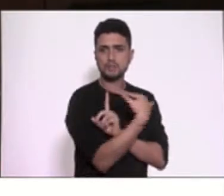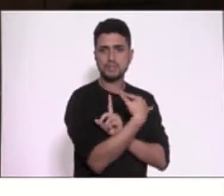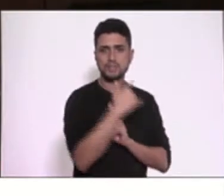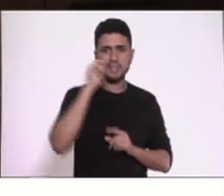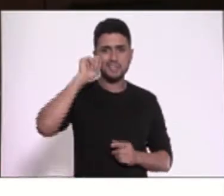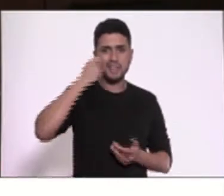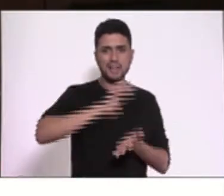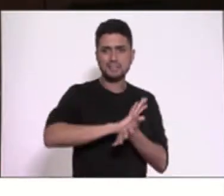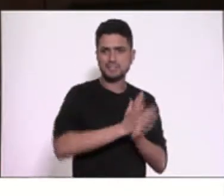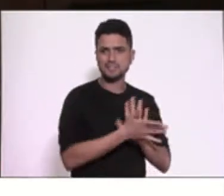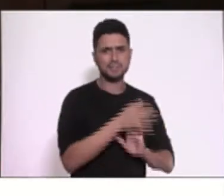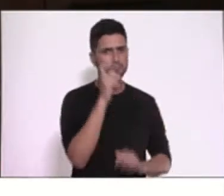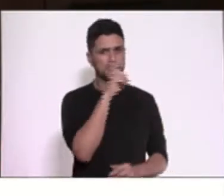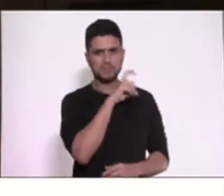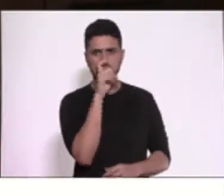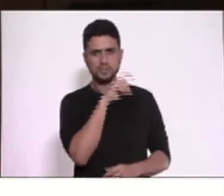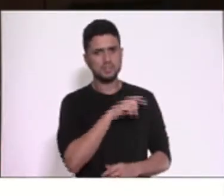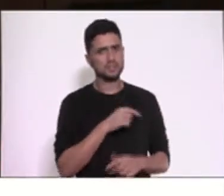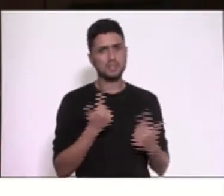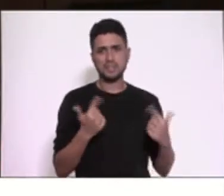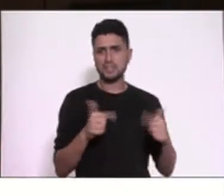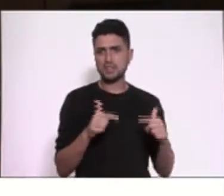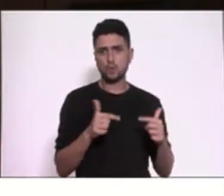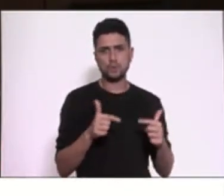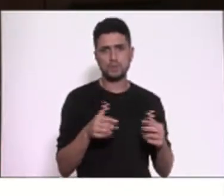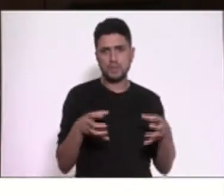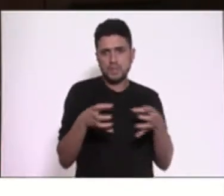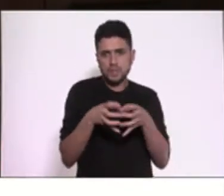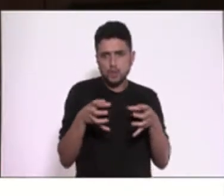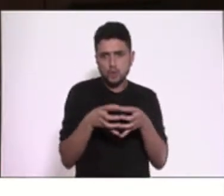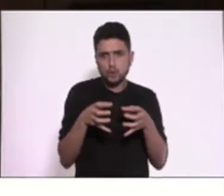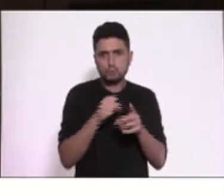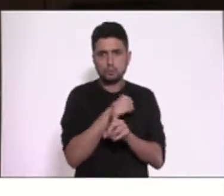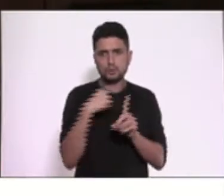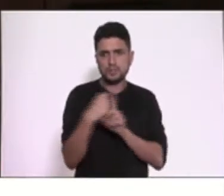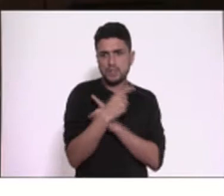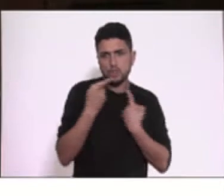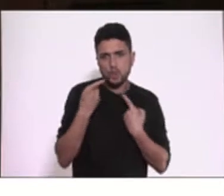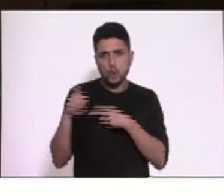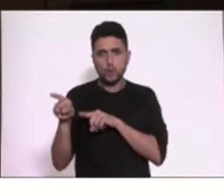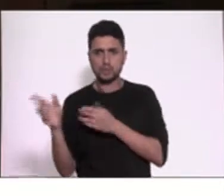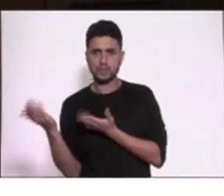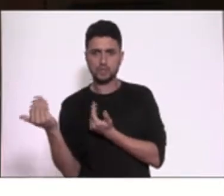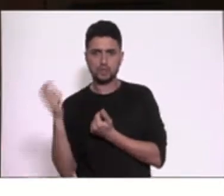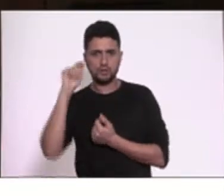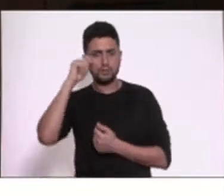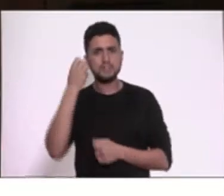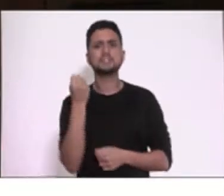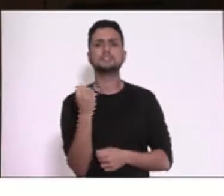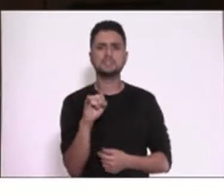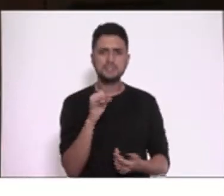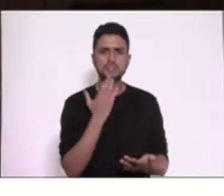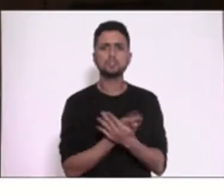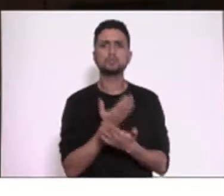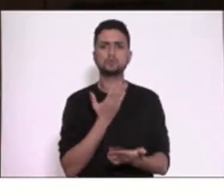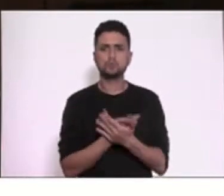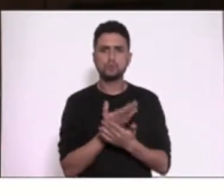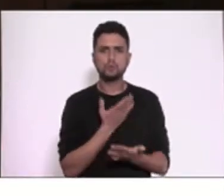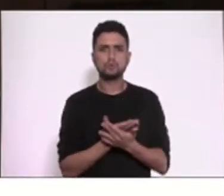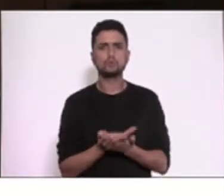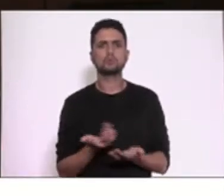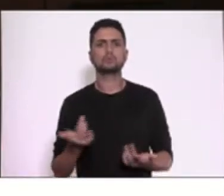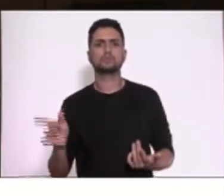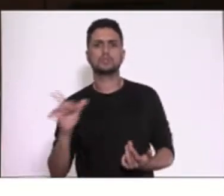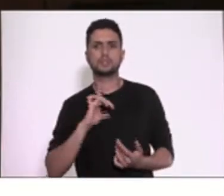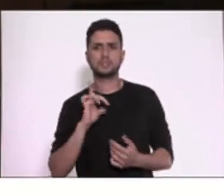Não existe um complô social contra os jovens negros. Se os jovens negros estudarem, tiverem um Estado que não seja